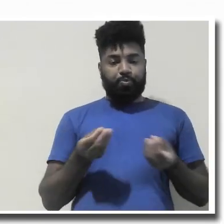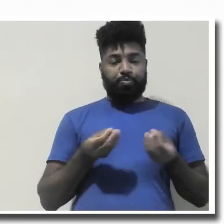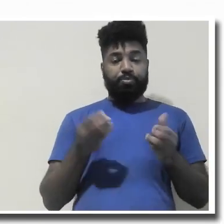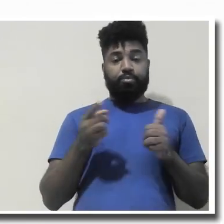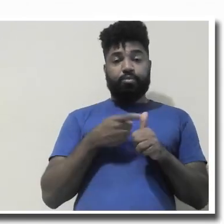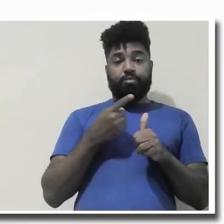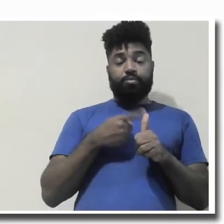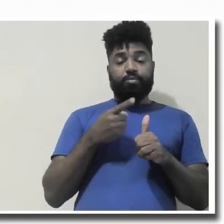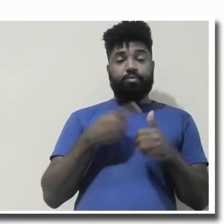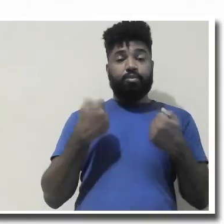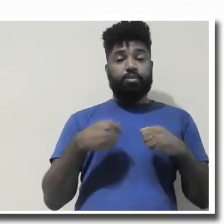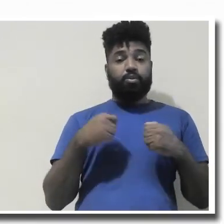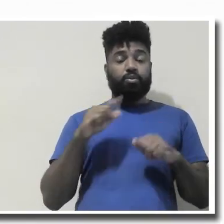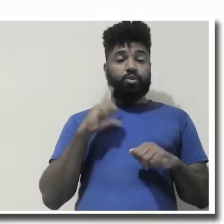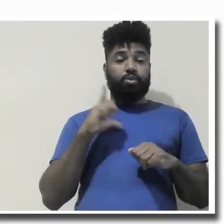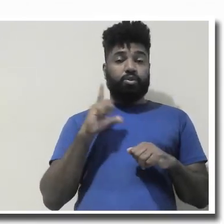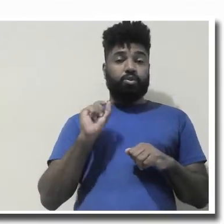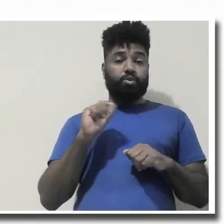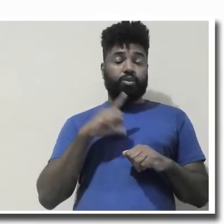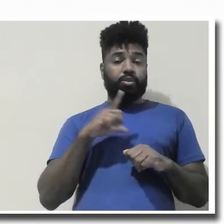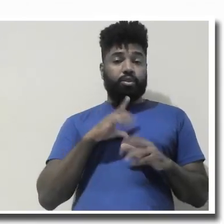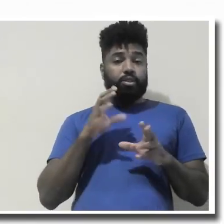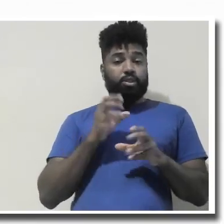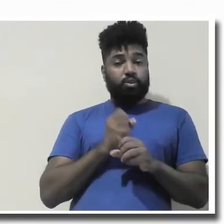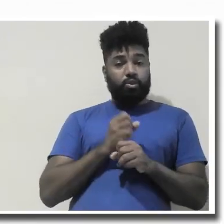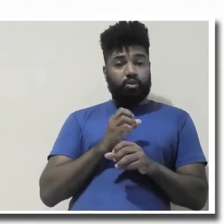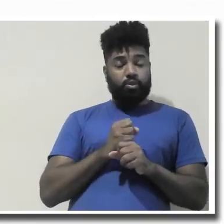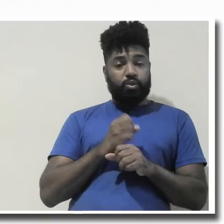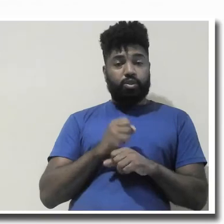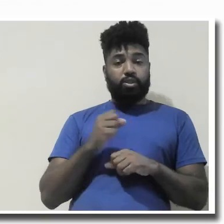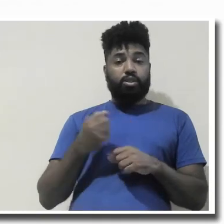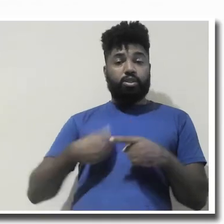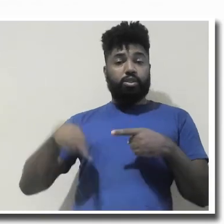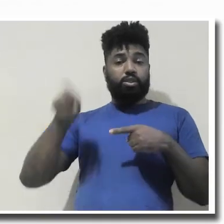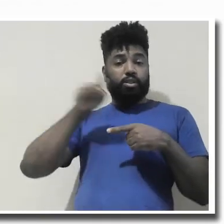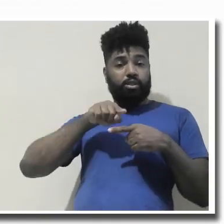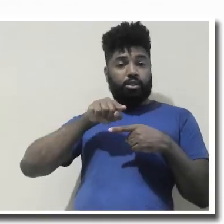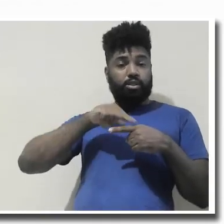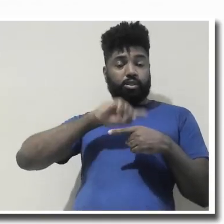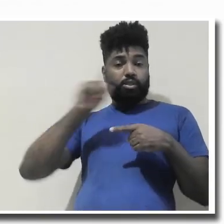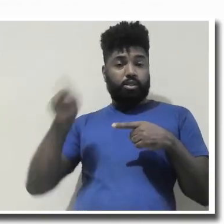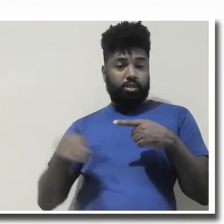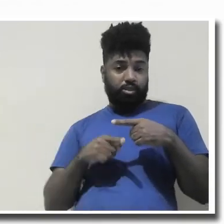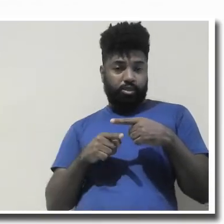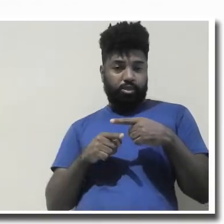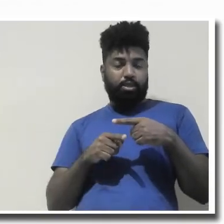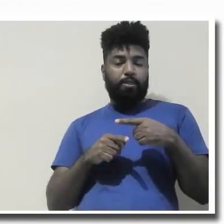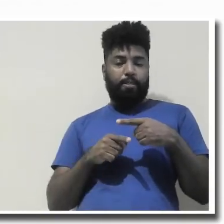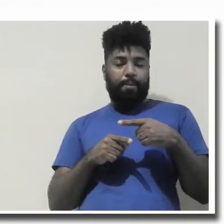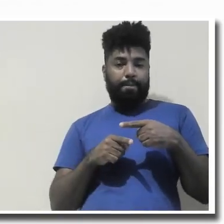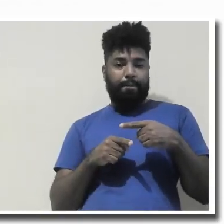primeiro necessitamos calcular numerador e denominador.